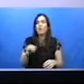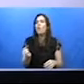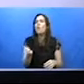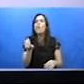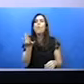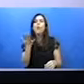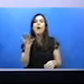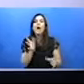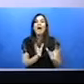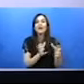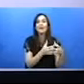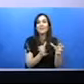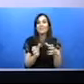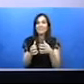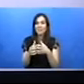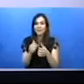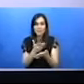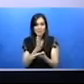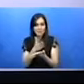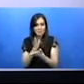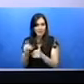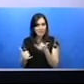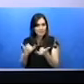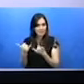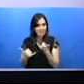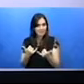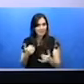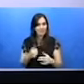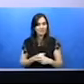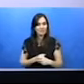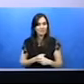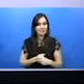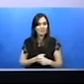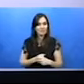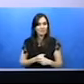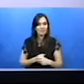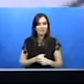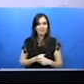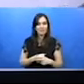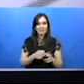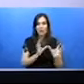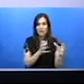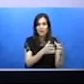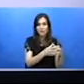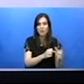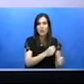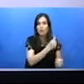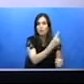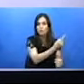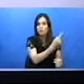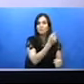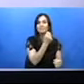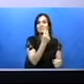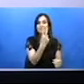Quantas equipes participaram da brincadeira? Aqui já está montadas as equipes. Vamos contar?